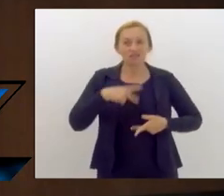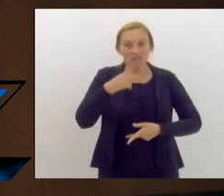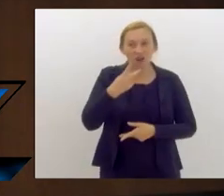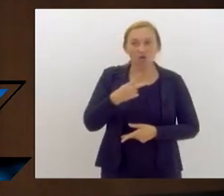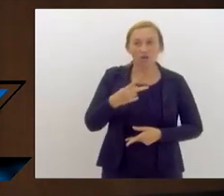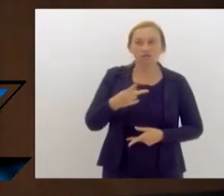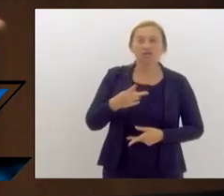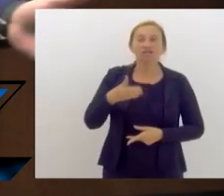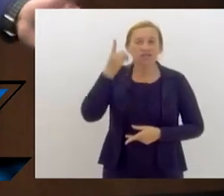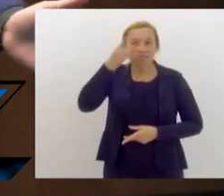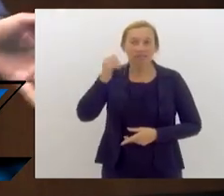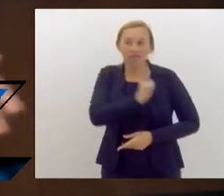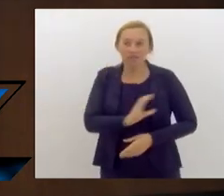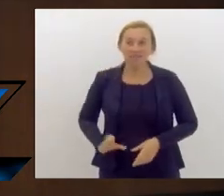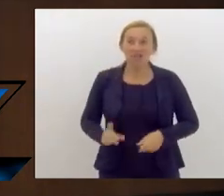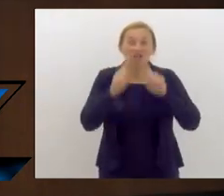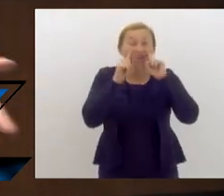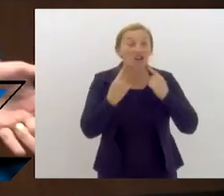presidente